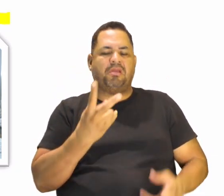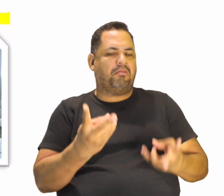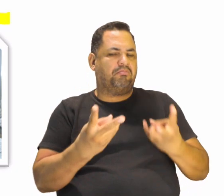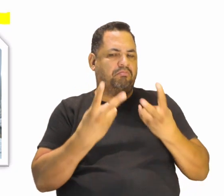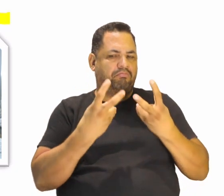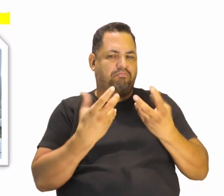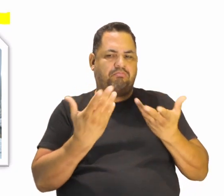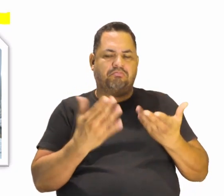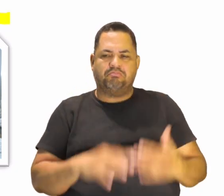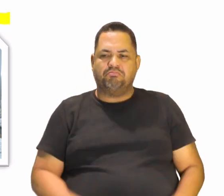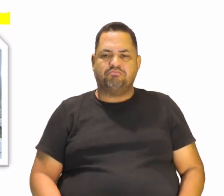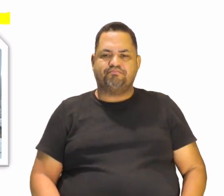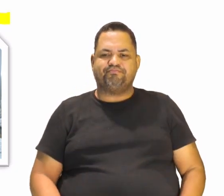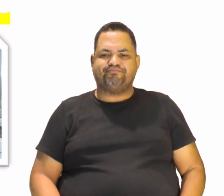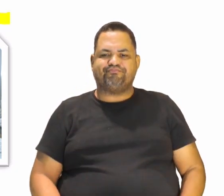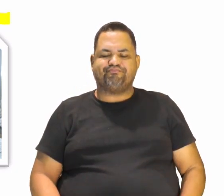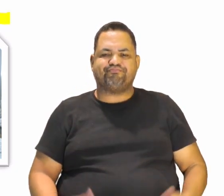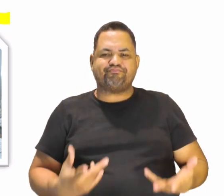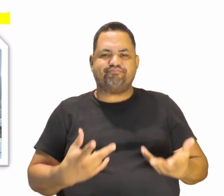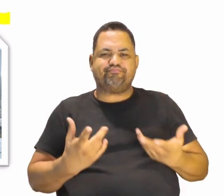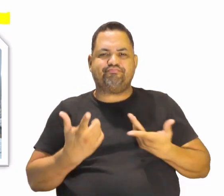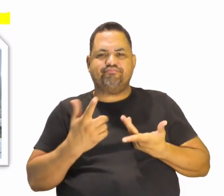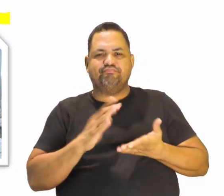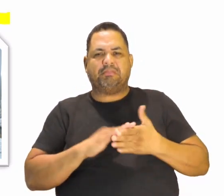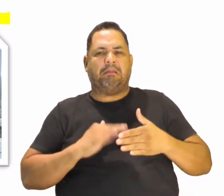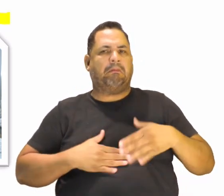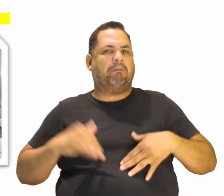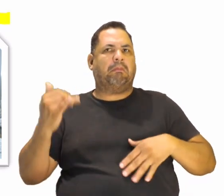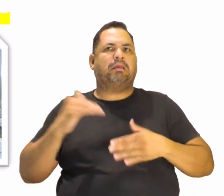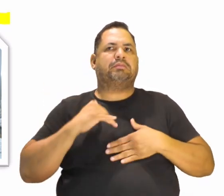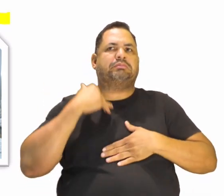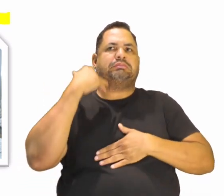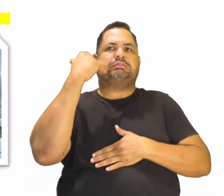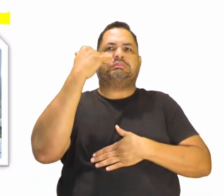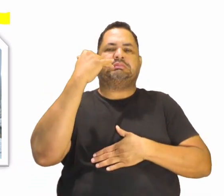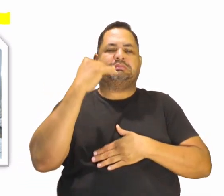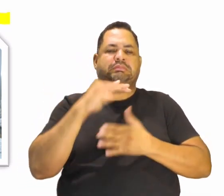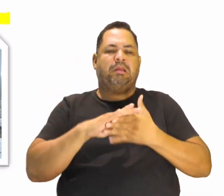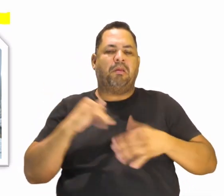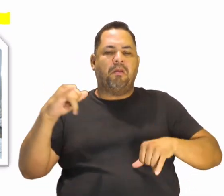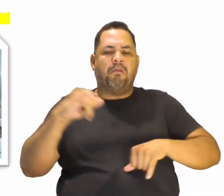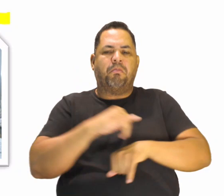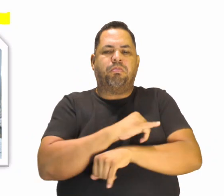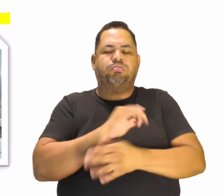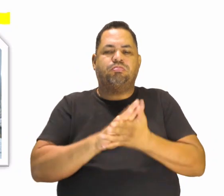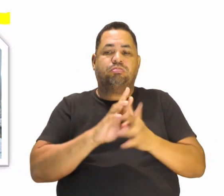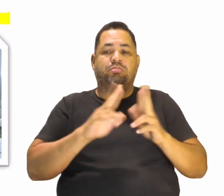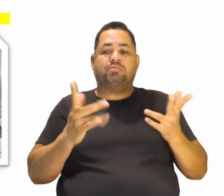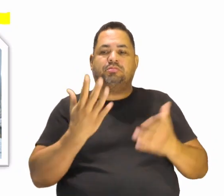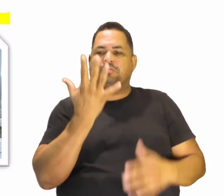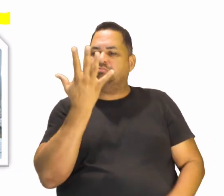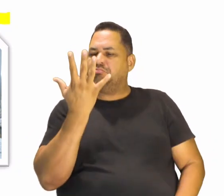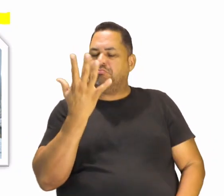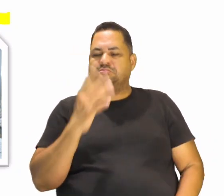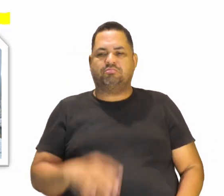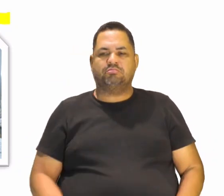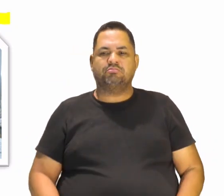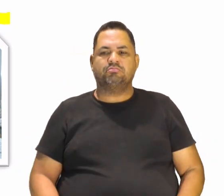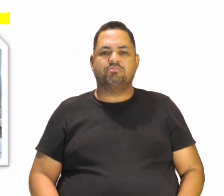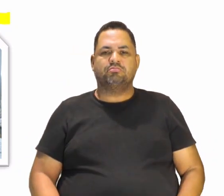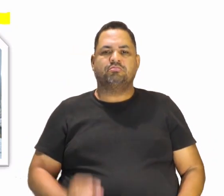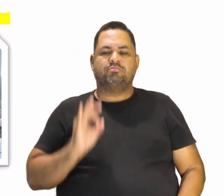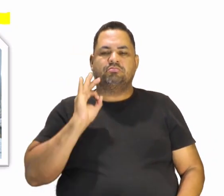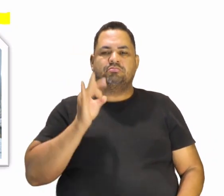dessa forma, se percebe aí acima do peso, se percebe de uma maneira diferente do que ela é,